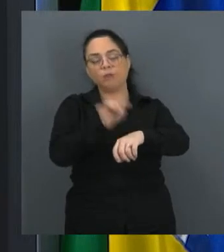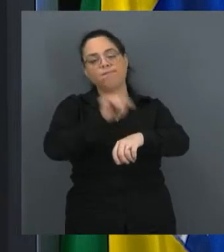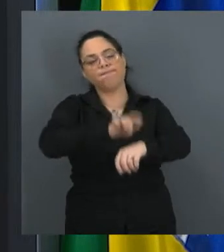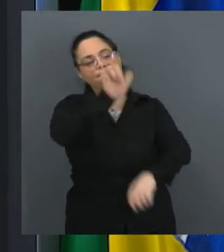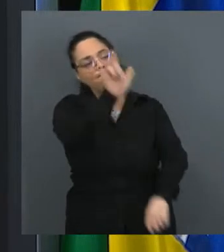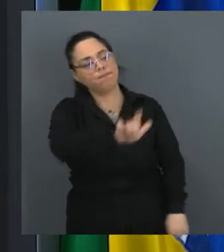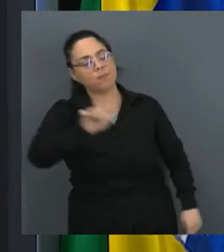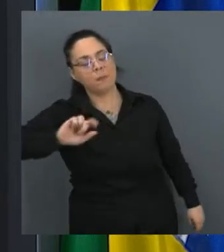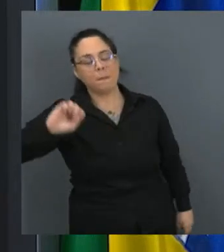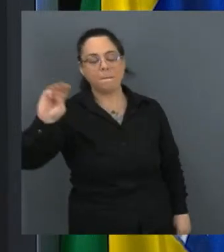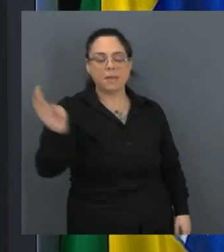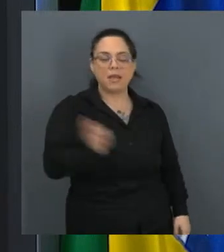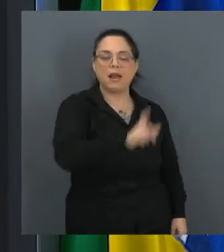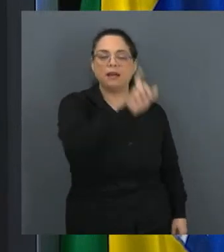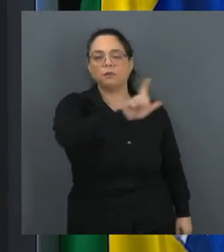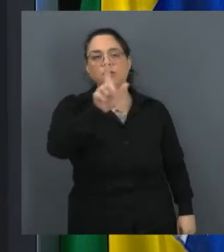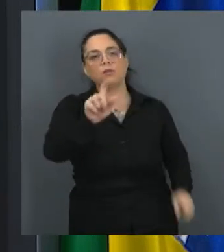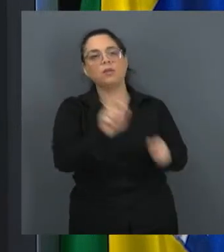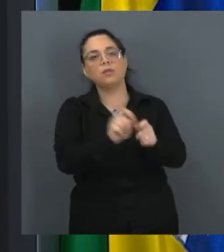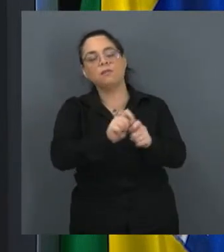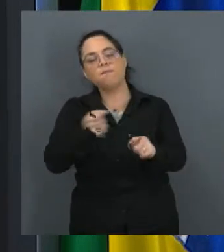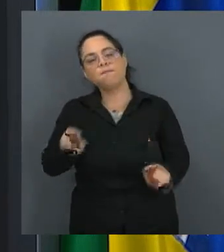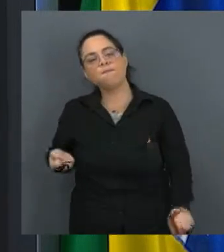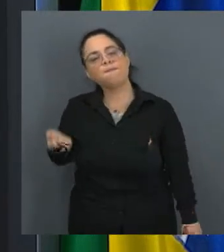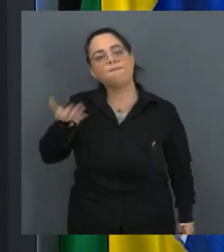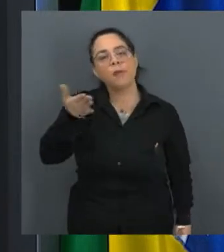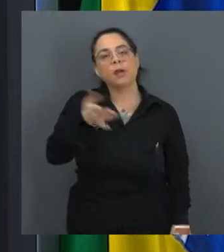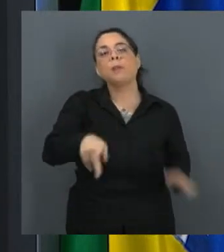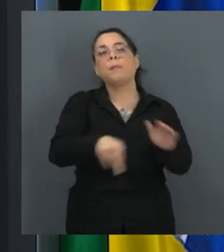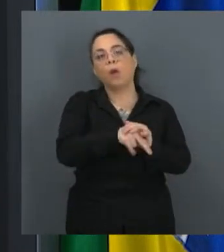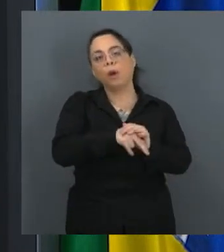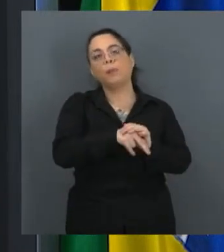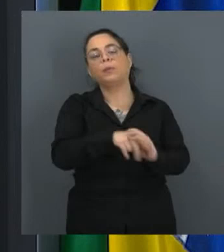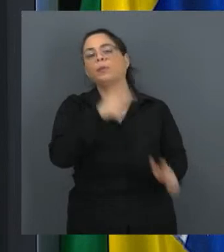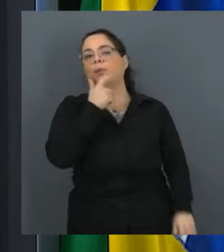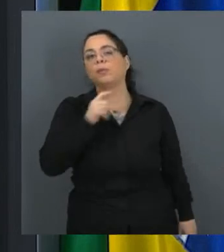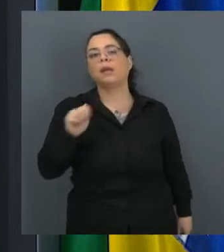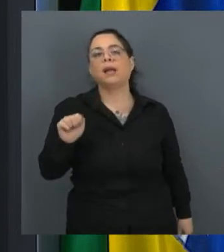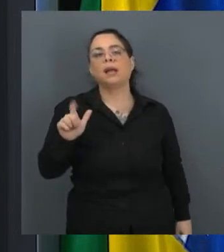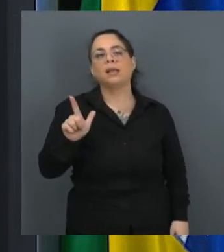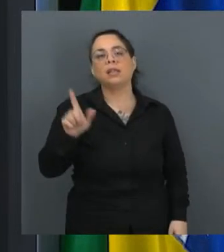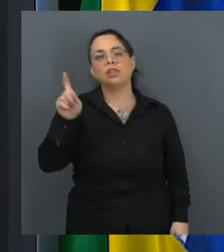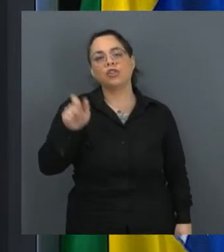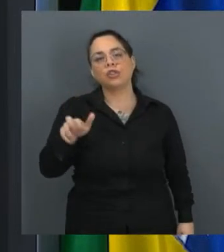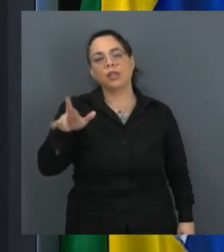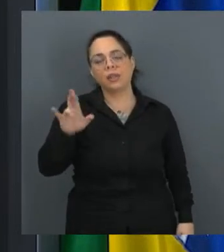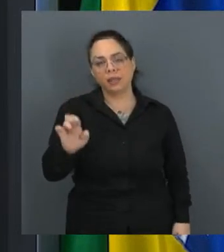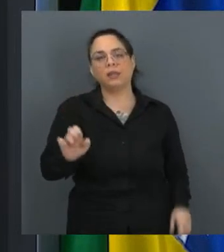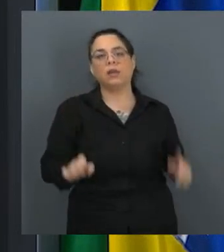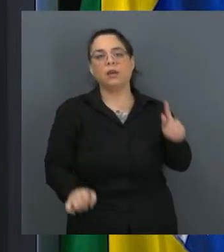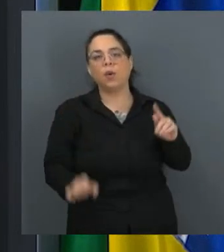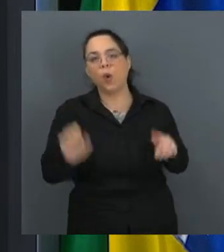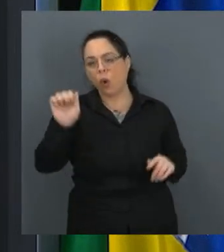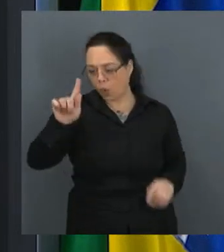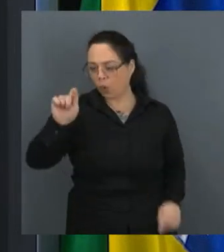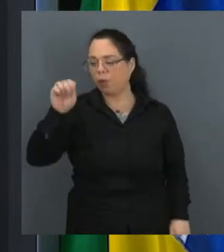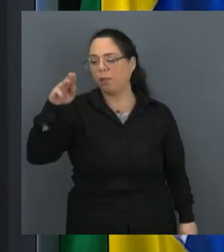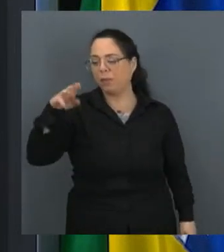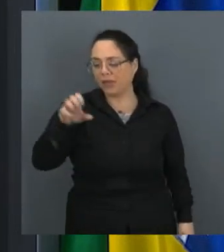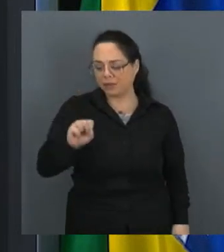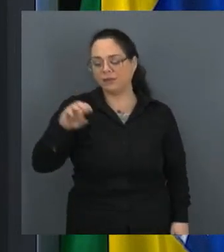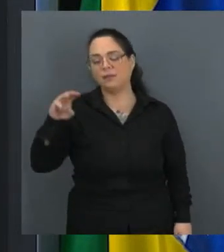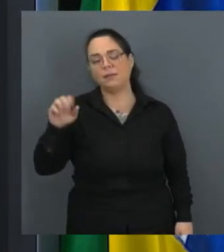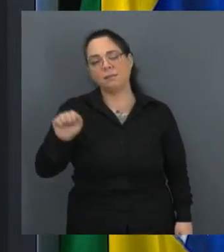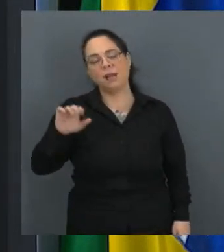de inserções feitas por Alexandre Gomes Machado, assessor da Secretaria-Geral da Presidência